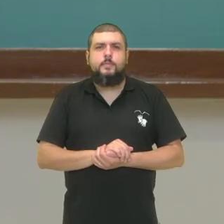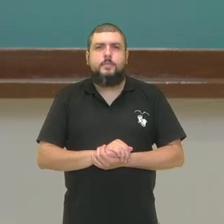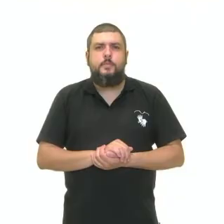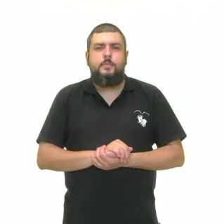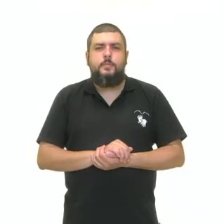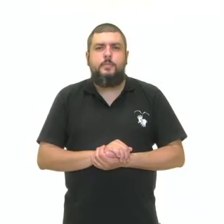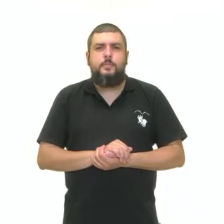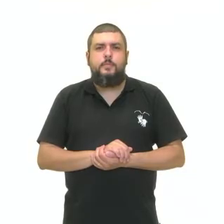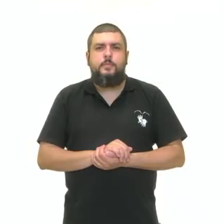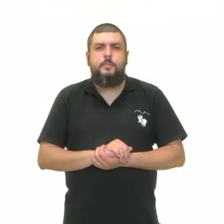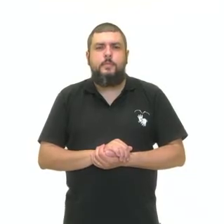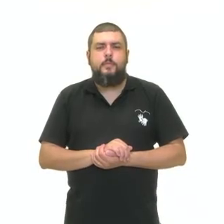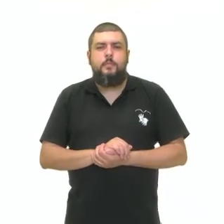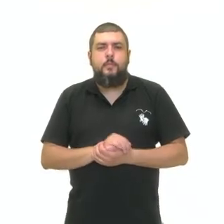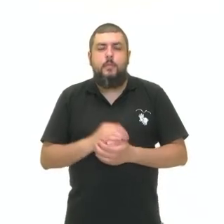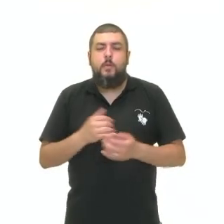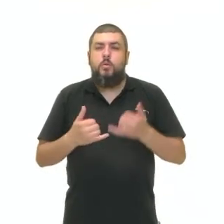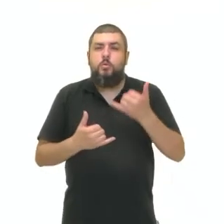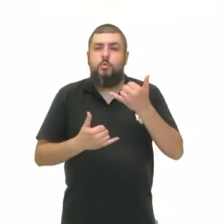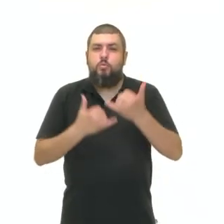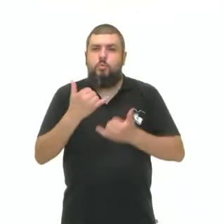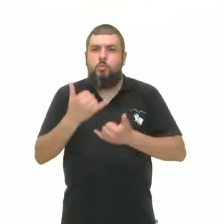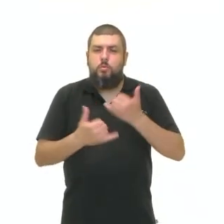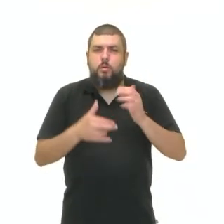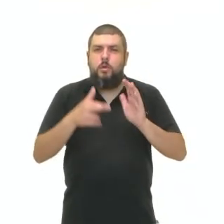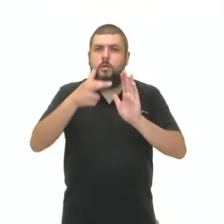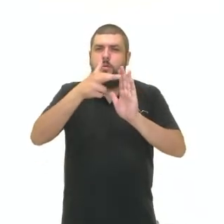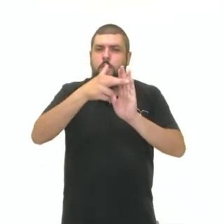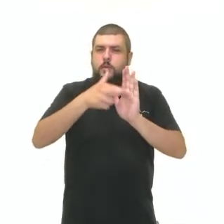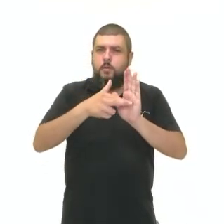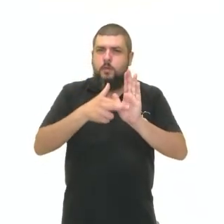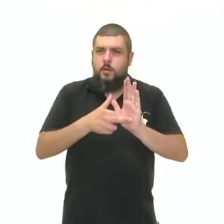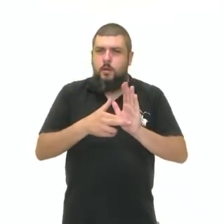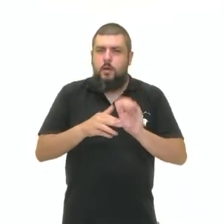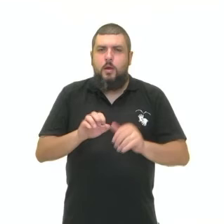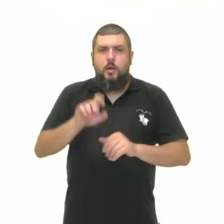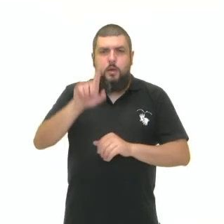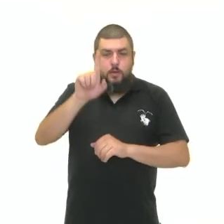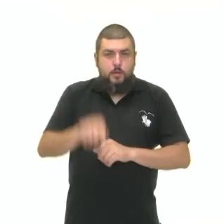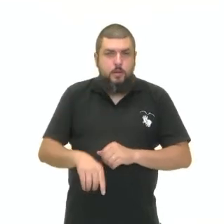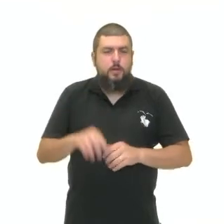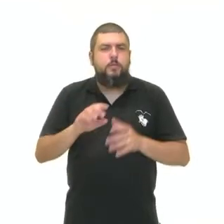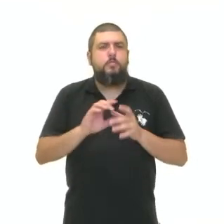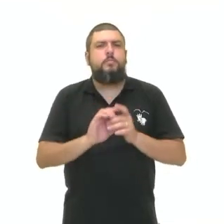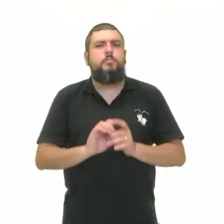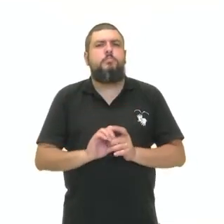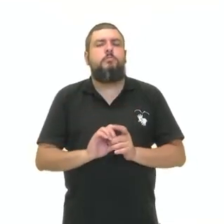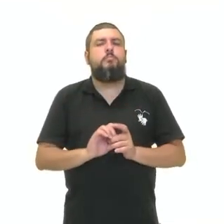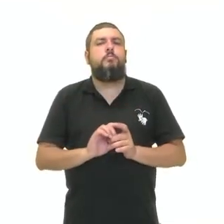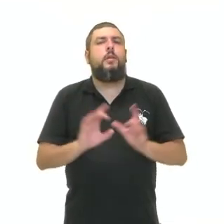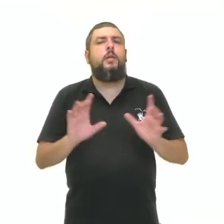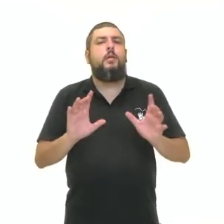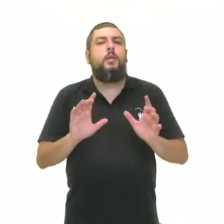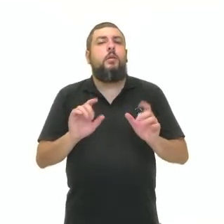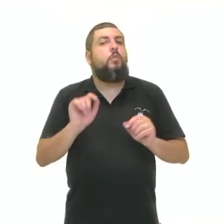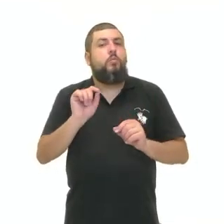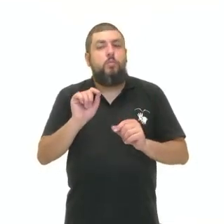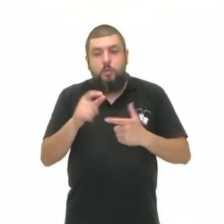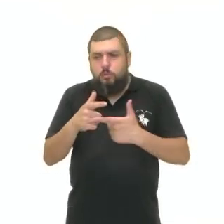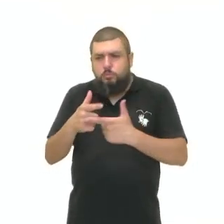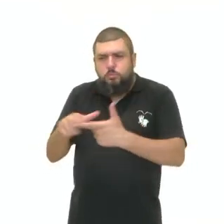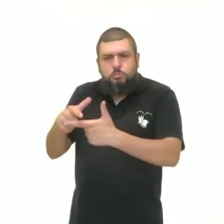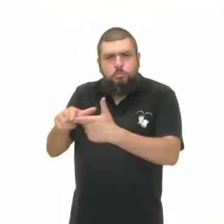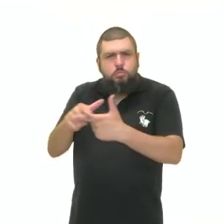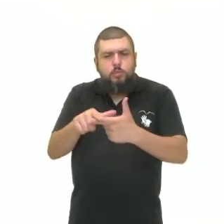O jogo de regras propicia um estado de envolvimento e espontaneidade na resolução do problema